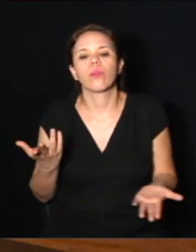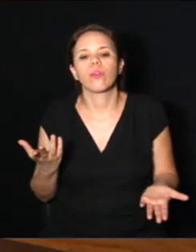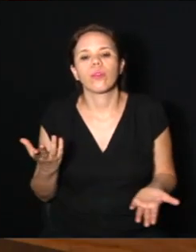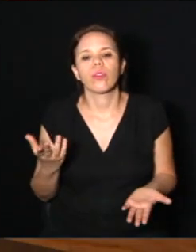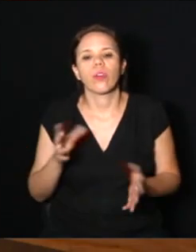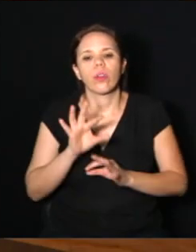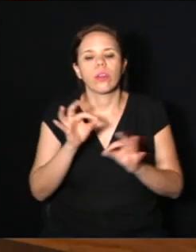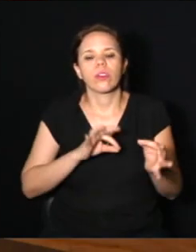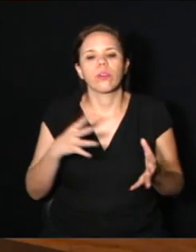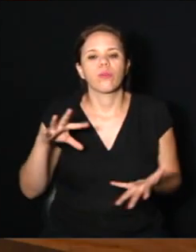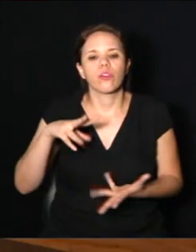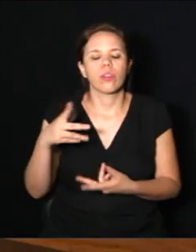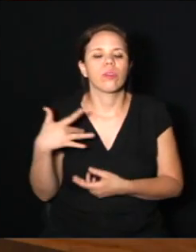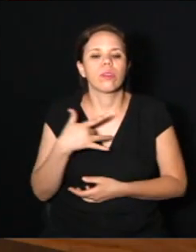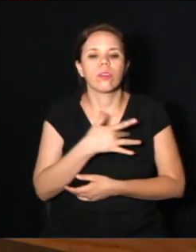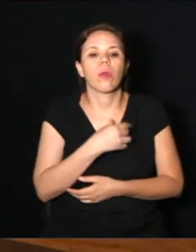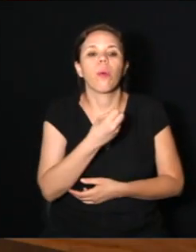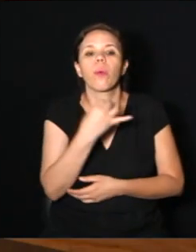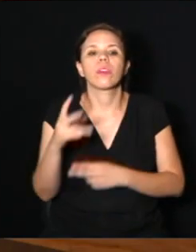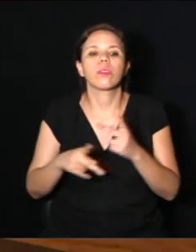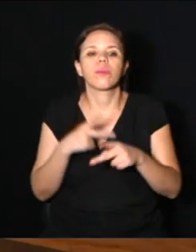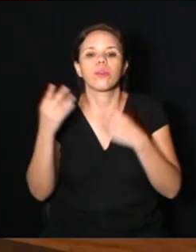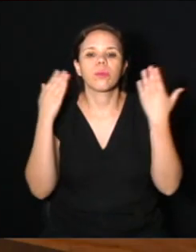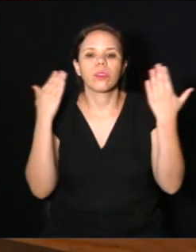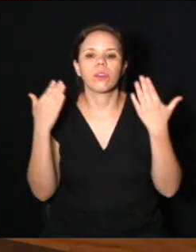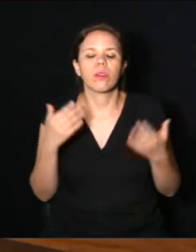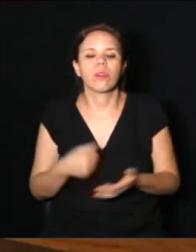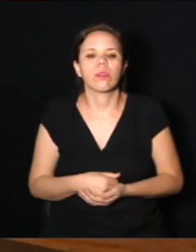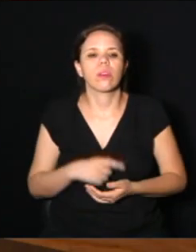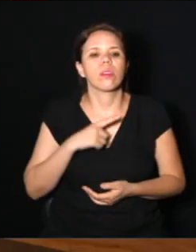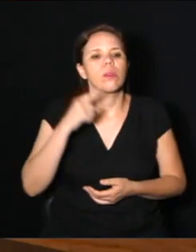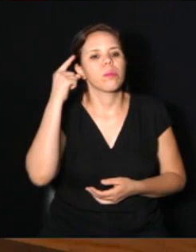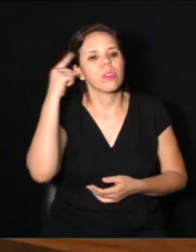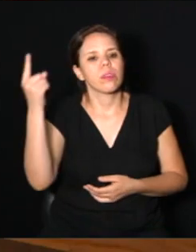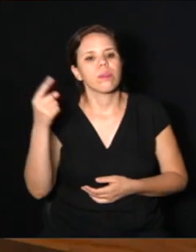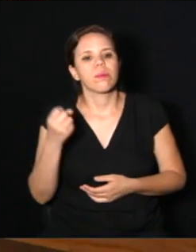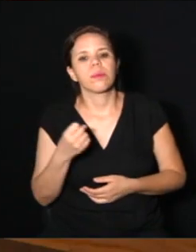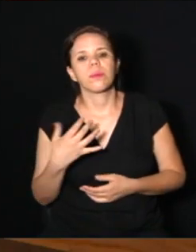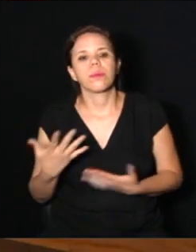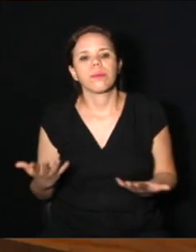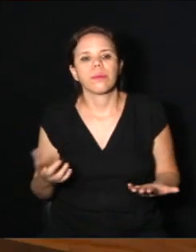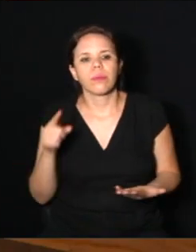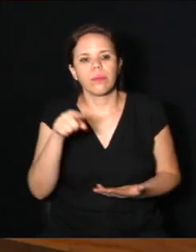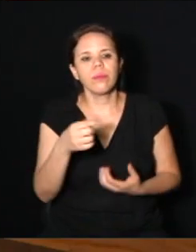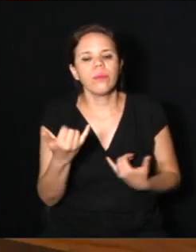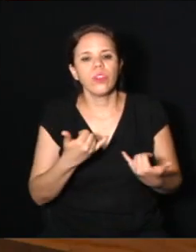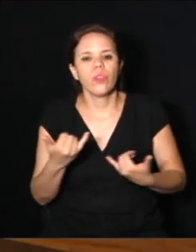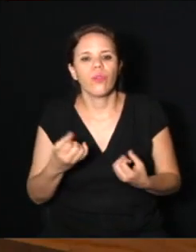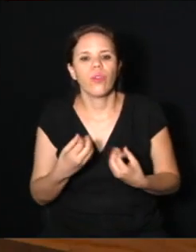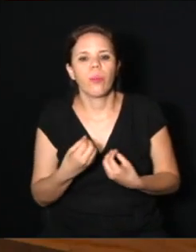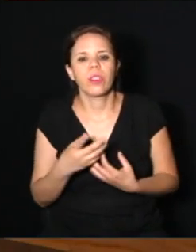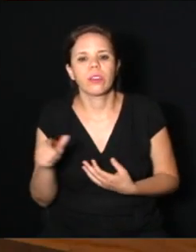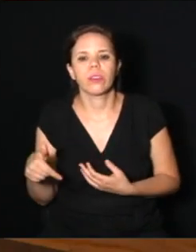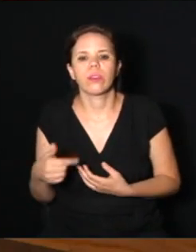para quantas pessoas um psicólogo? Só para a gente ter uma ideia, ou essa sua informação, Rodrigo, de um psicólogo